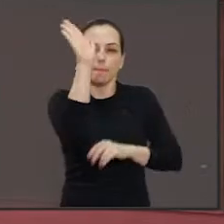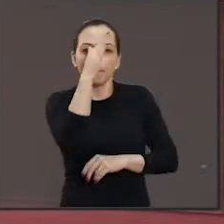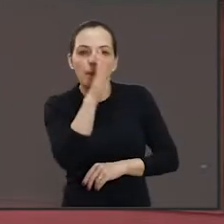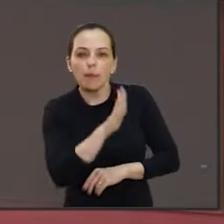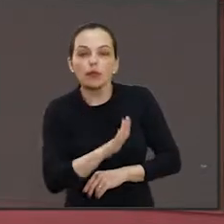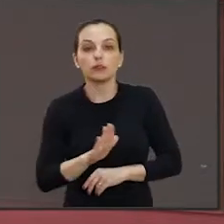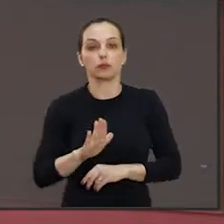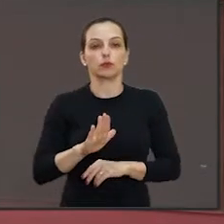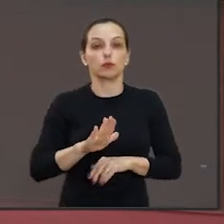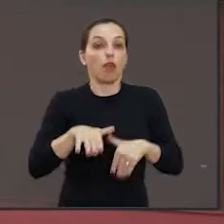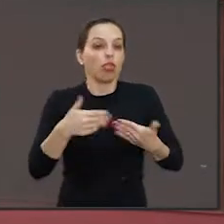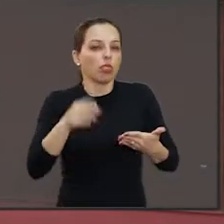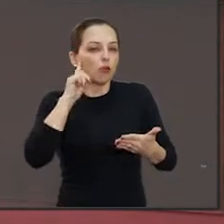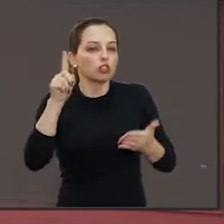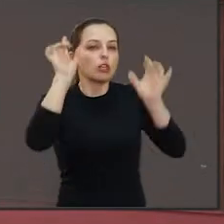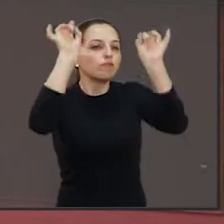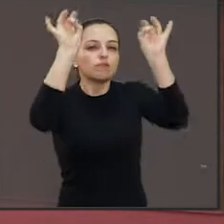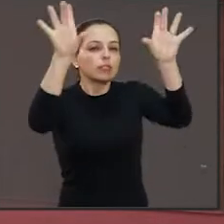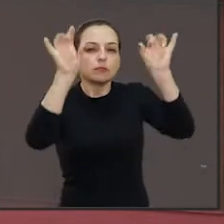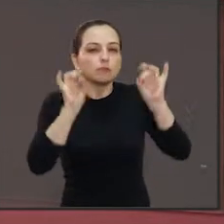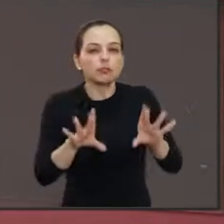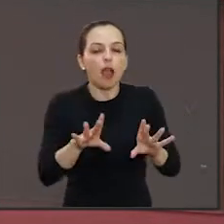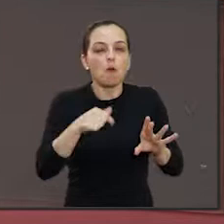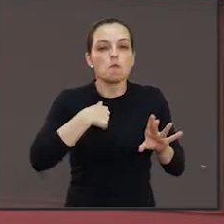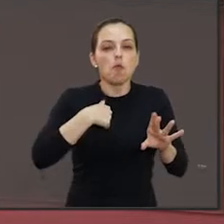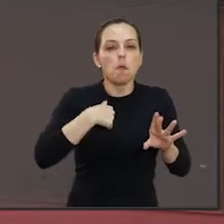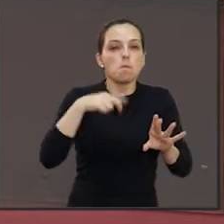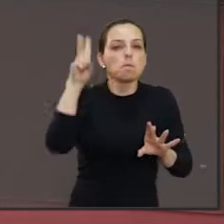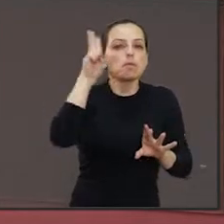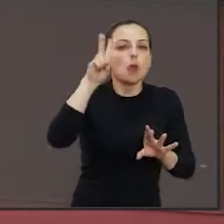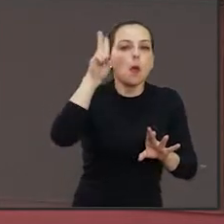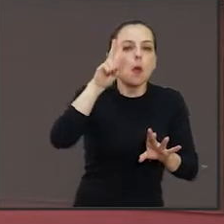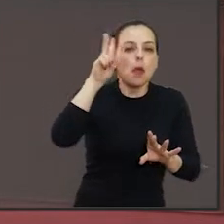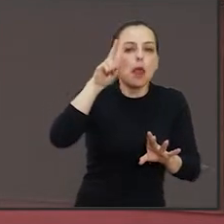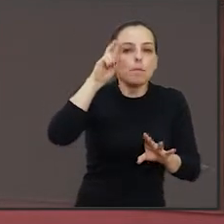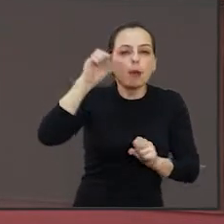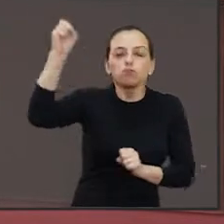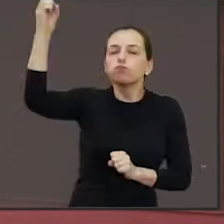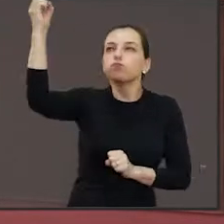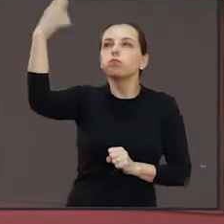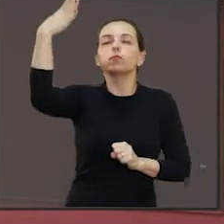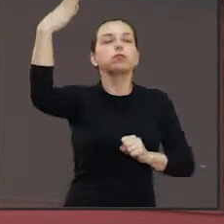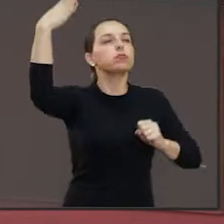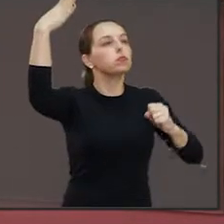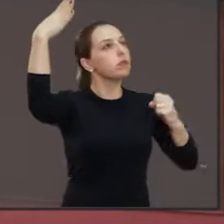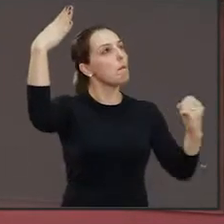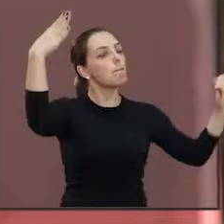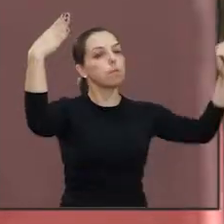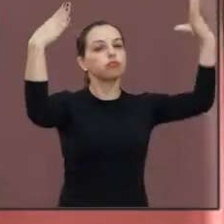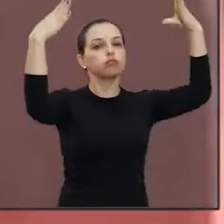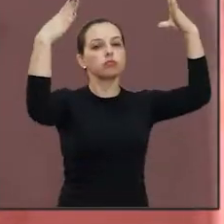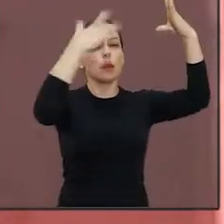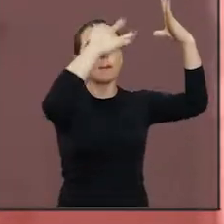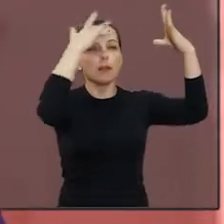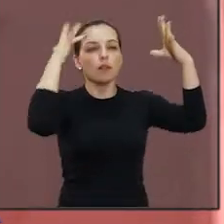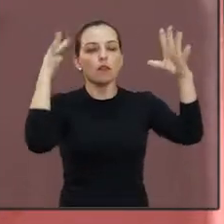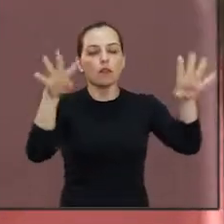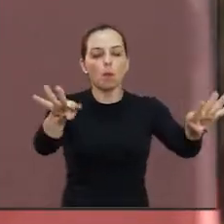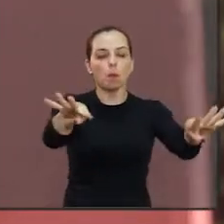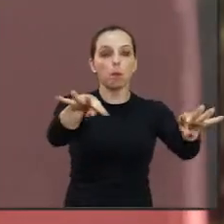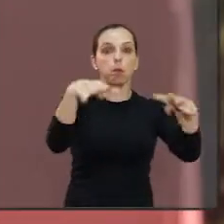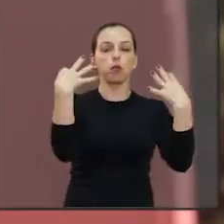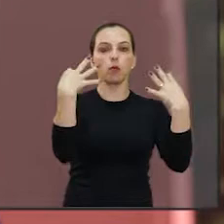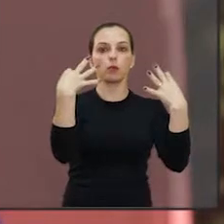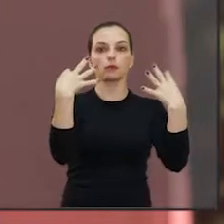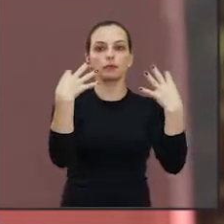o hino nacional e depois começou a dança, que a gente fez, que era 90 milhões em ação, pra frente Brasil. Então, até hoje